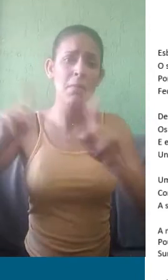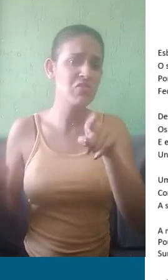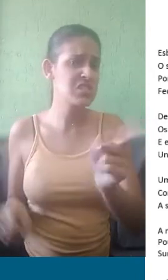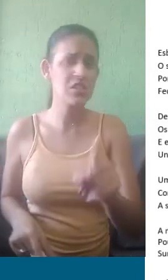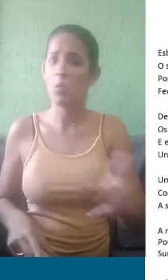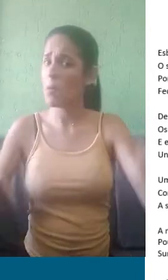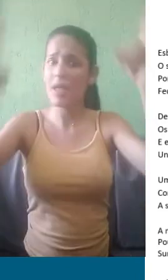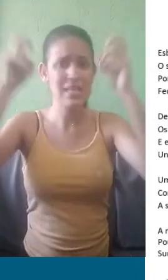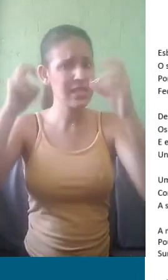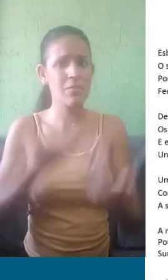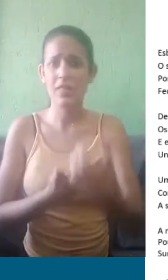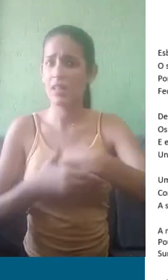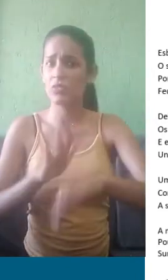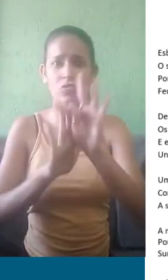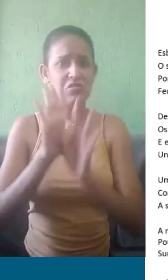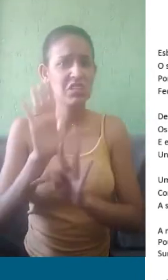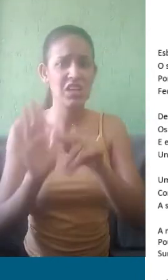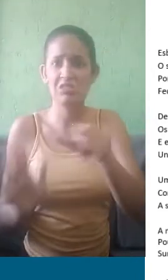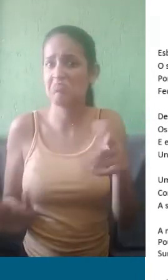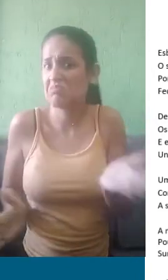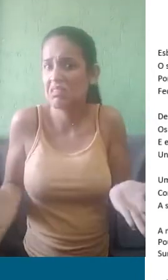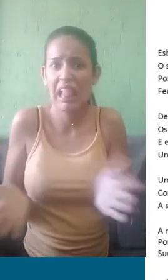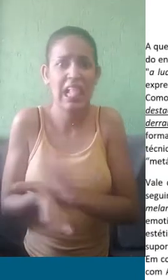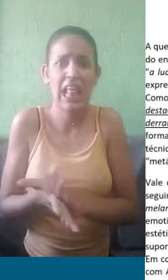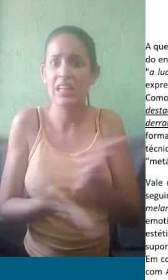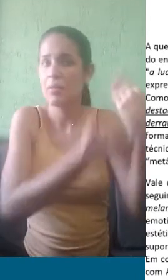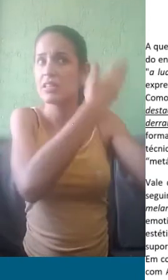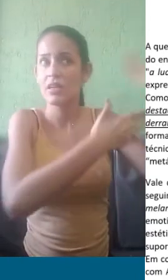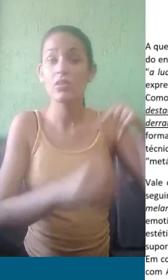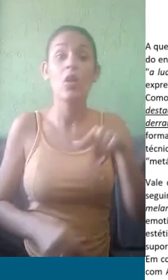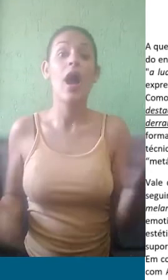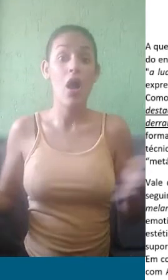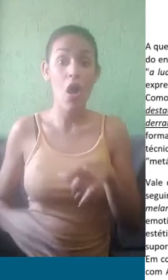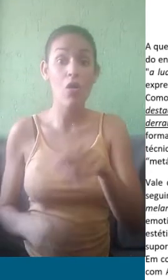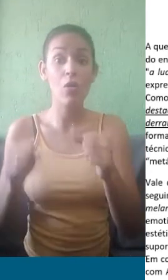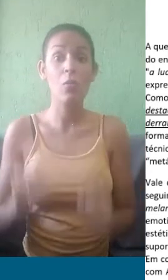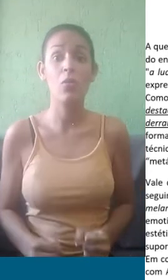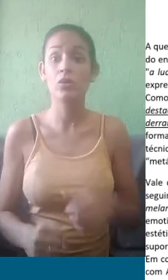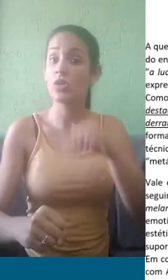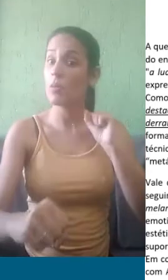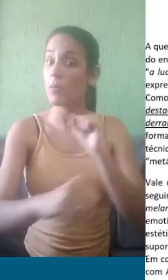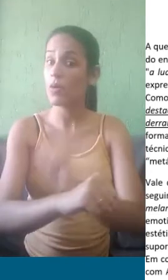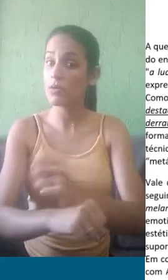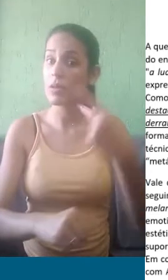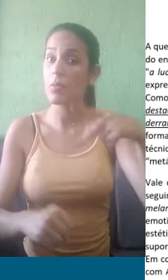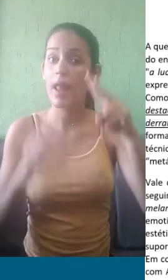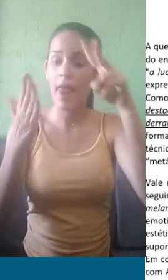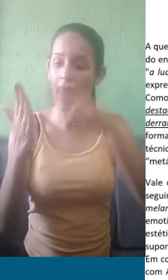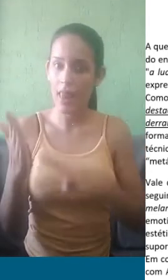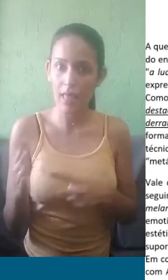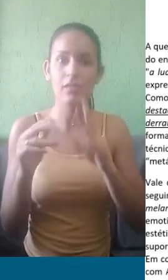no texto, então também devemos desconsiderá-la. Então, pessoal, pause o vídeo se quiser ler o nosso